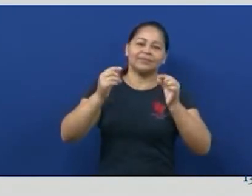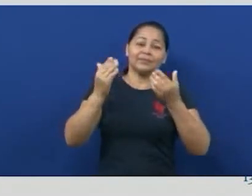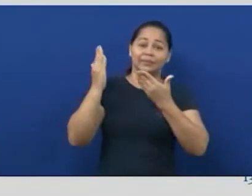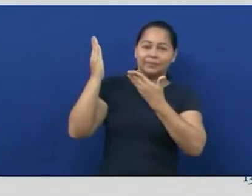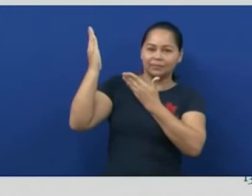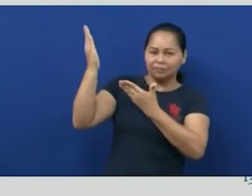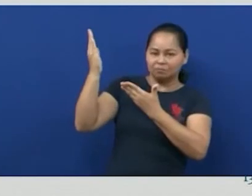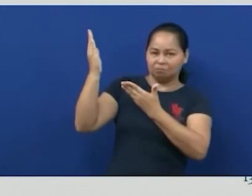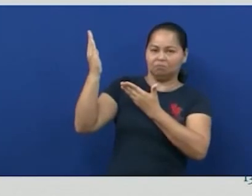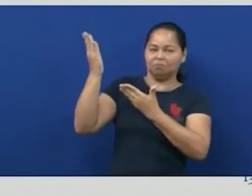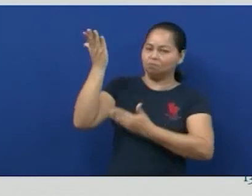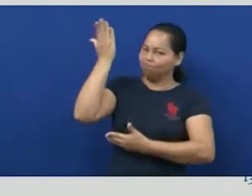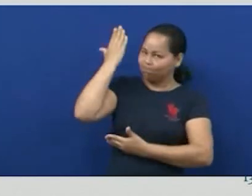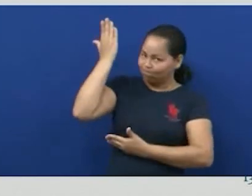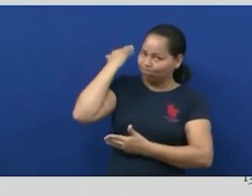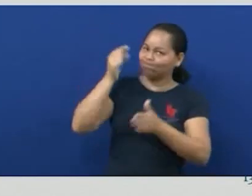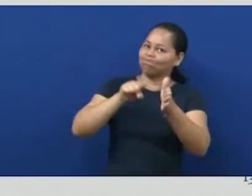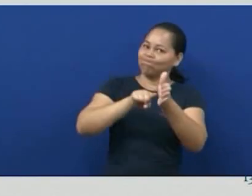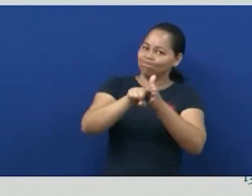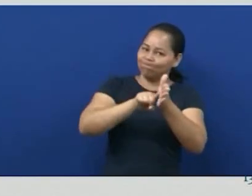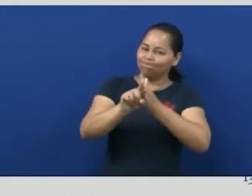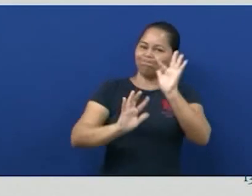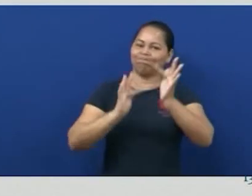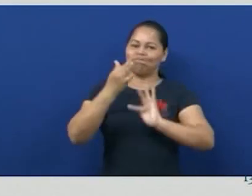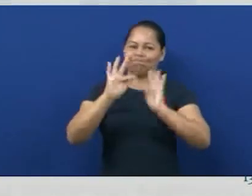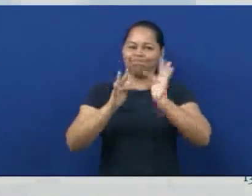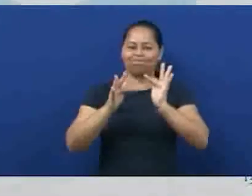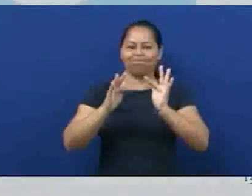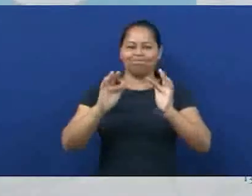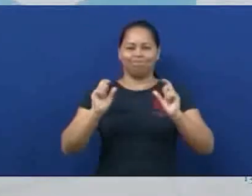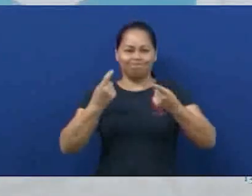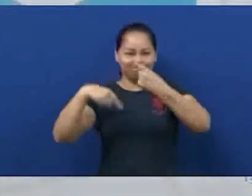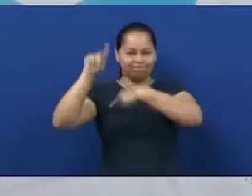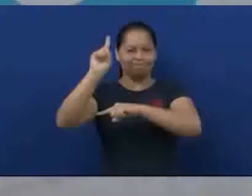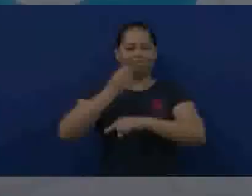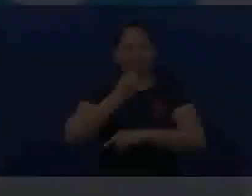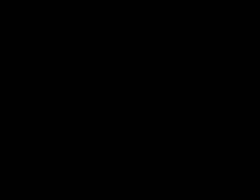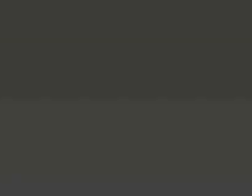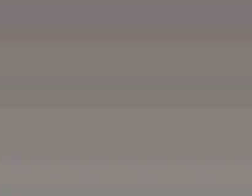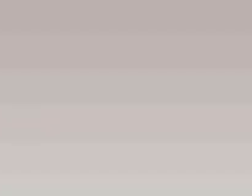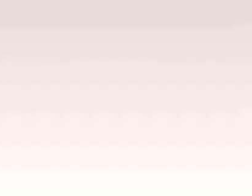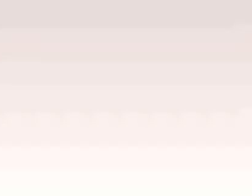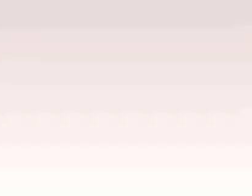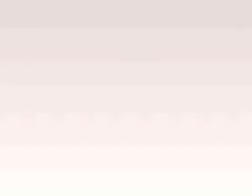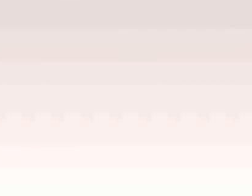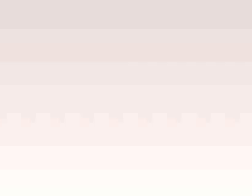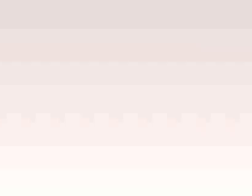E sucesso e bom estudo para todos.